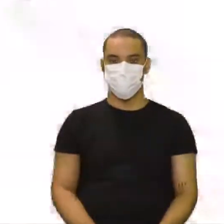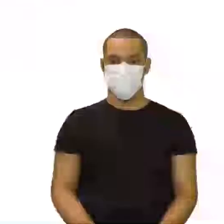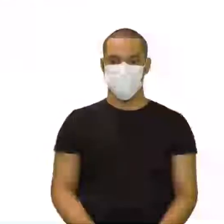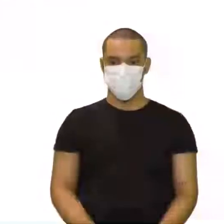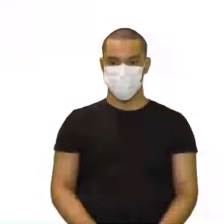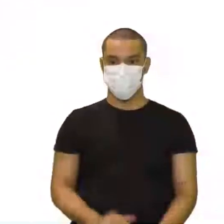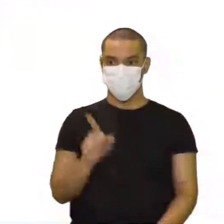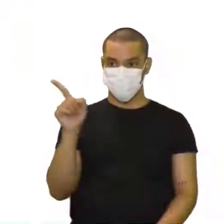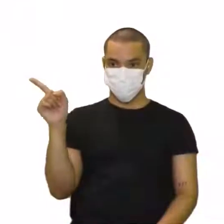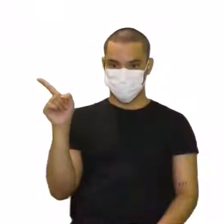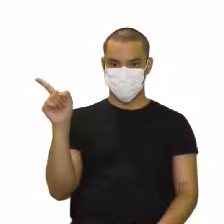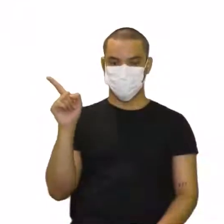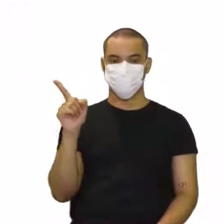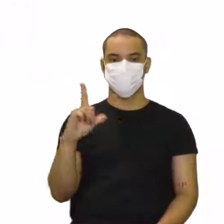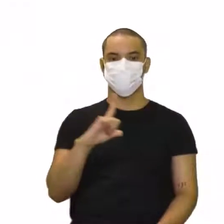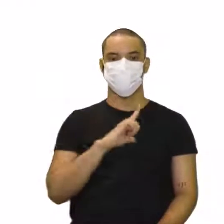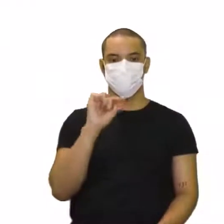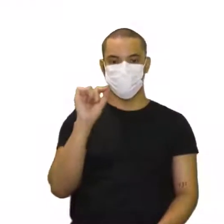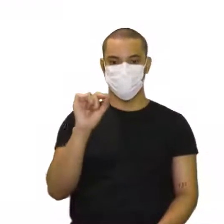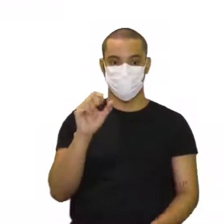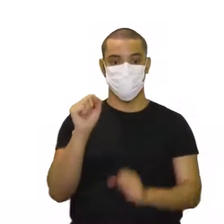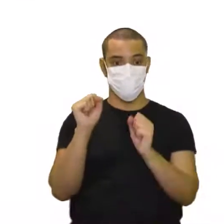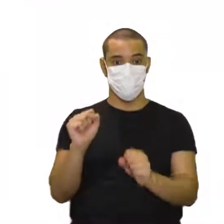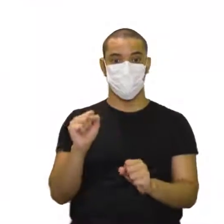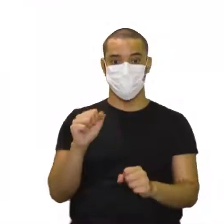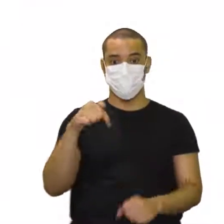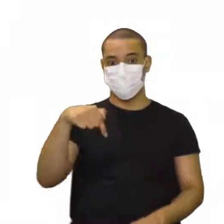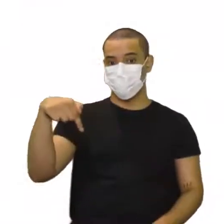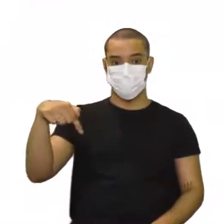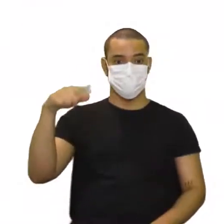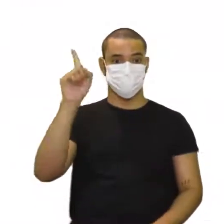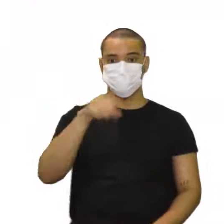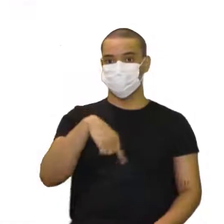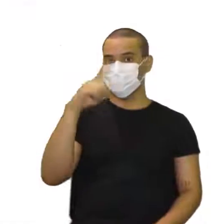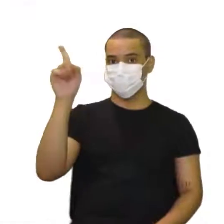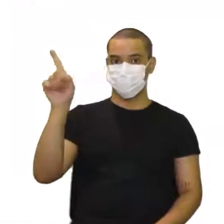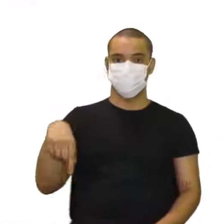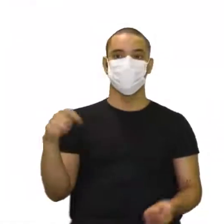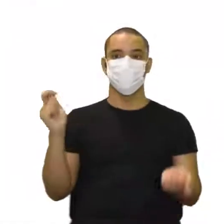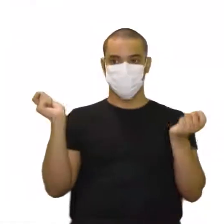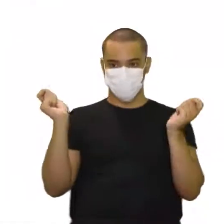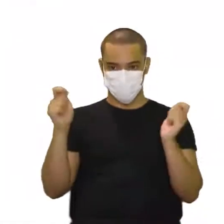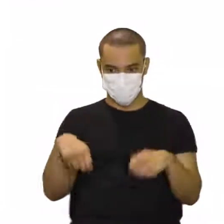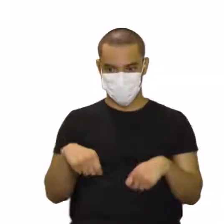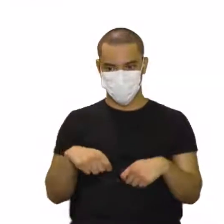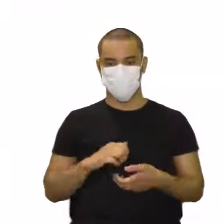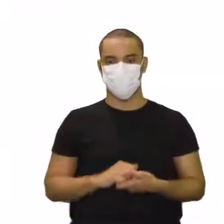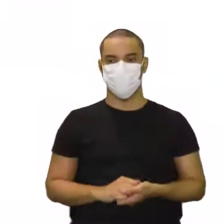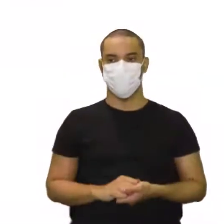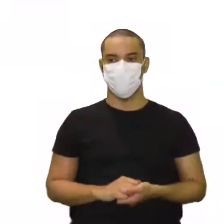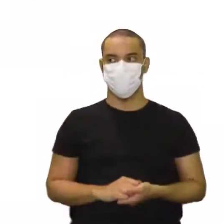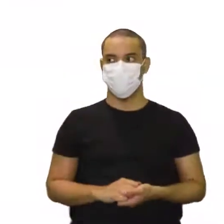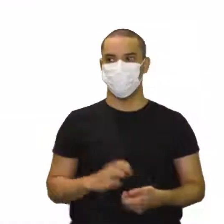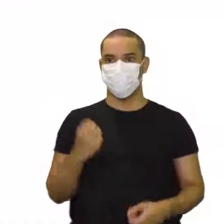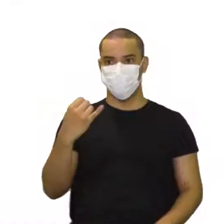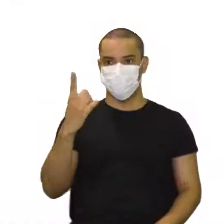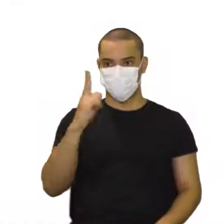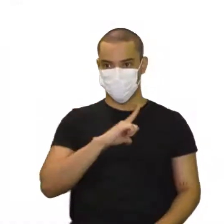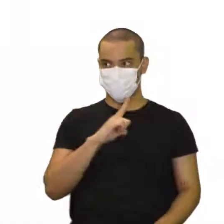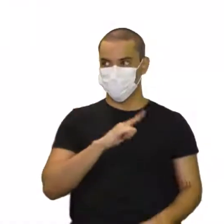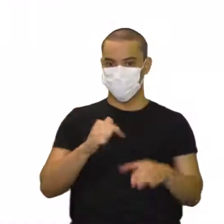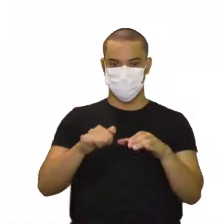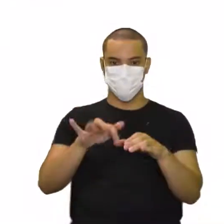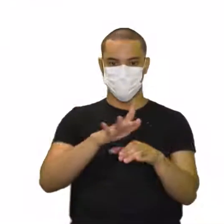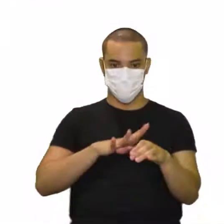tela, você vai ver que eu posso eliminar a carga. Então, se eu tiver o campo elétrico,